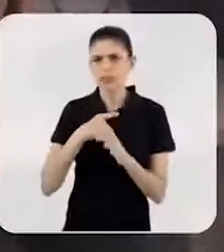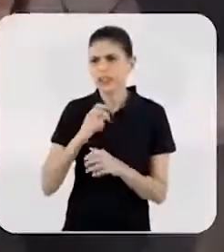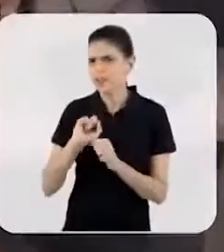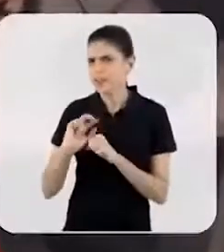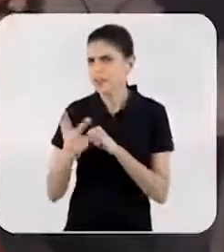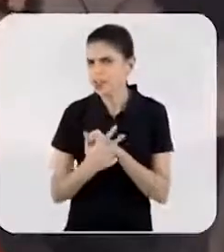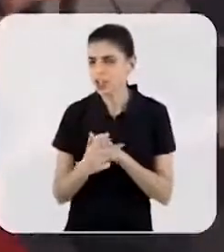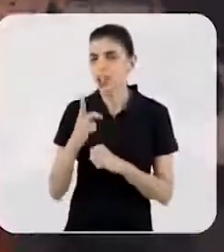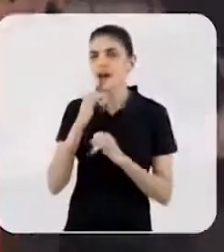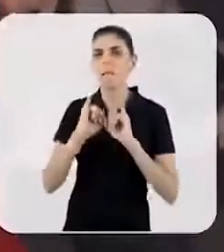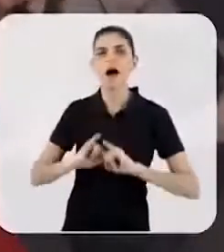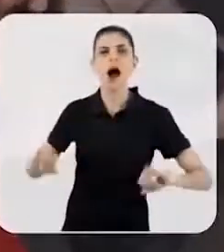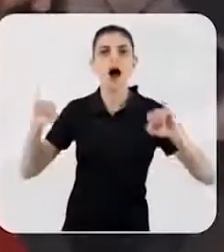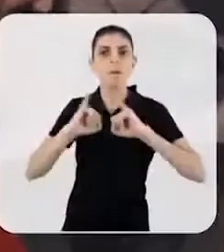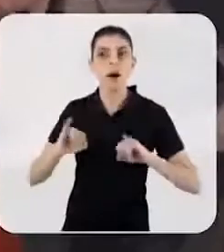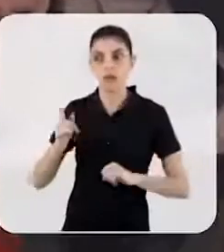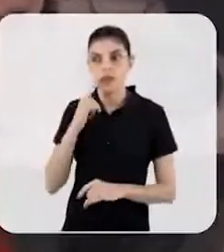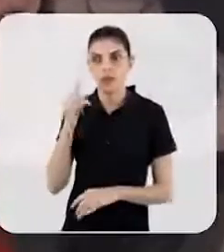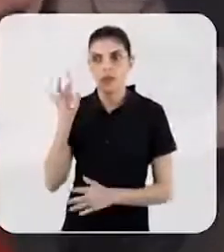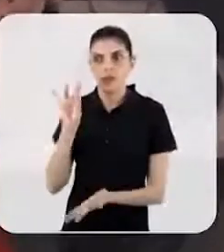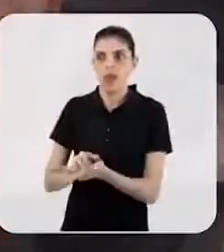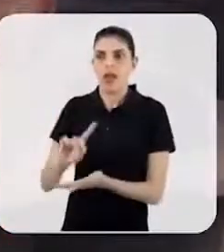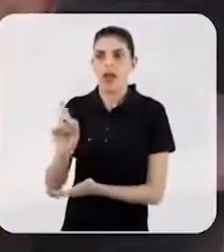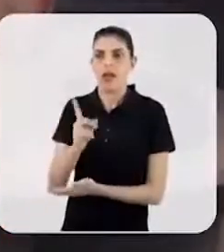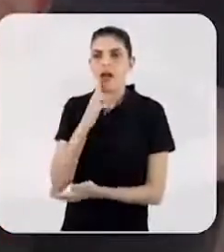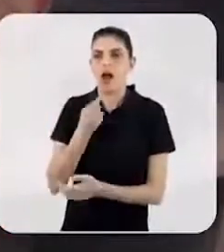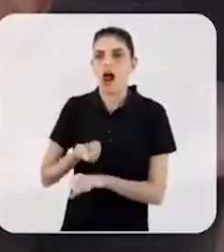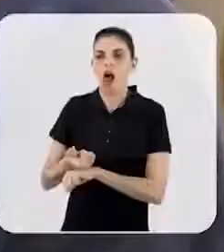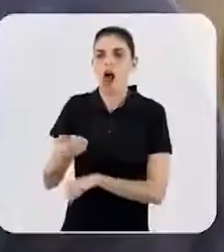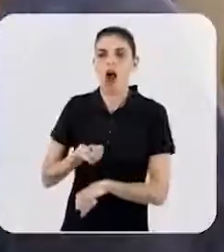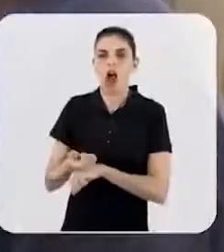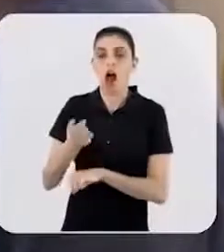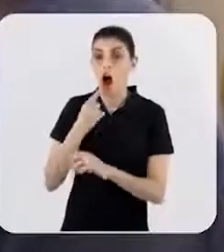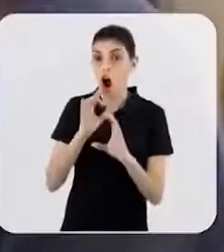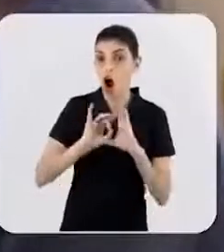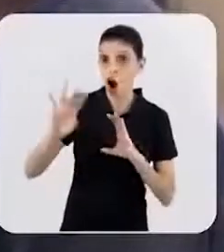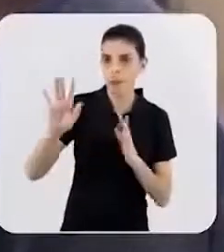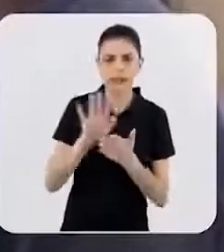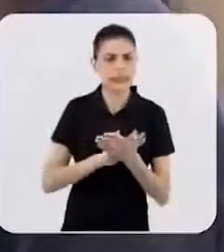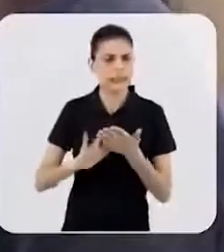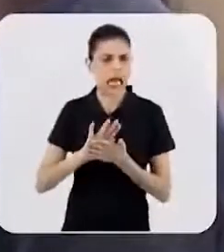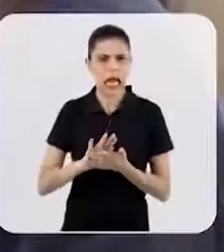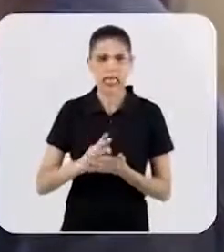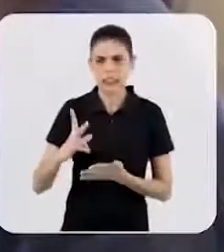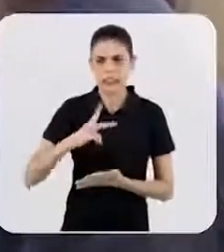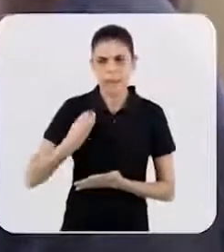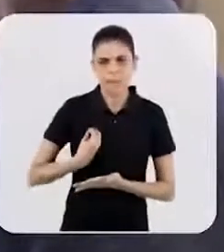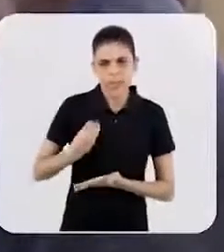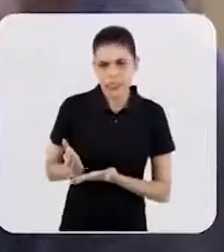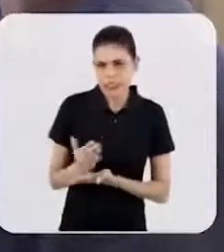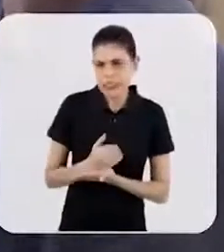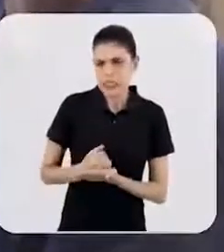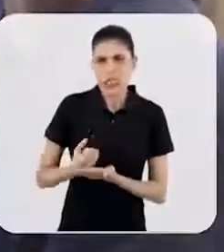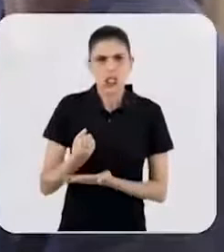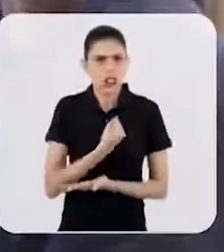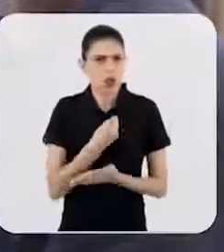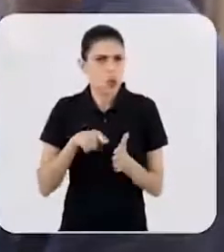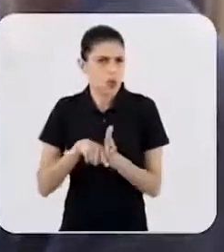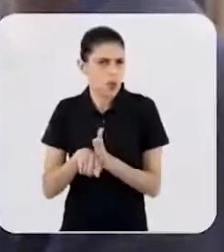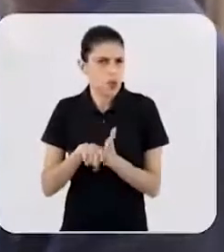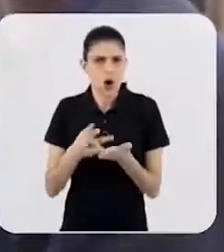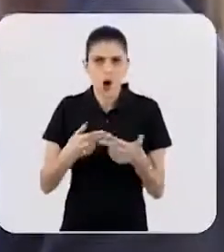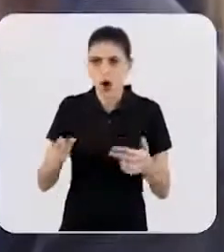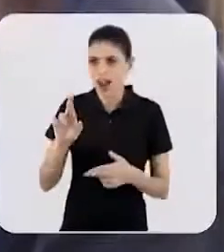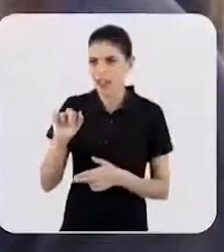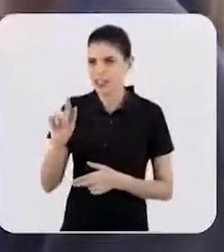infectado com vírus. Então são propagandas que falam coisas que não podem ser real. E, na dúvida, não compartilhe, não dá seus dados pessoais, porque o hacker de posse seus dados